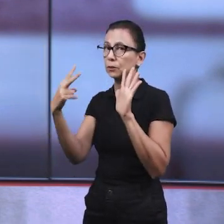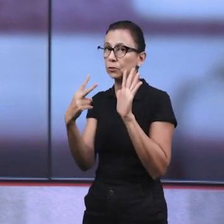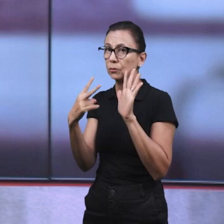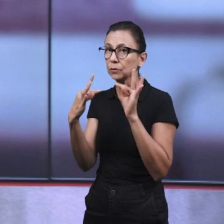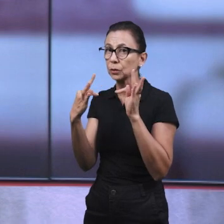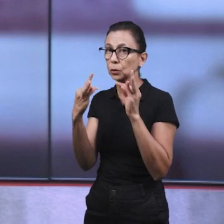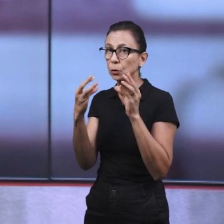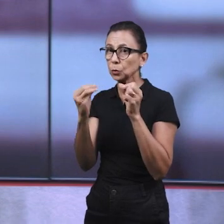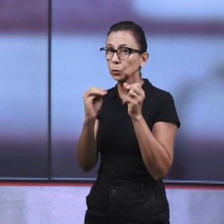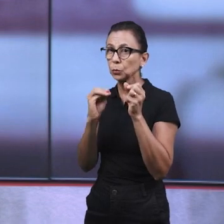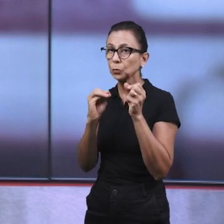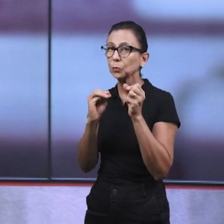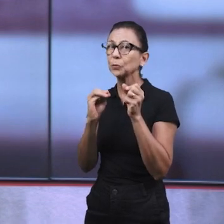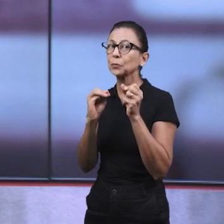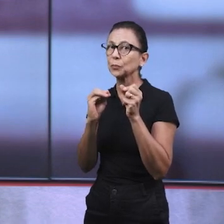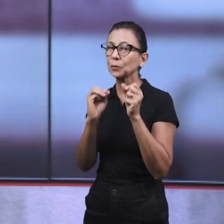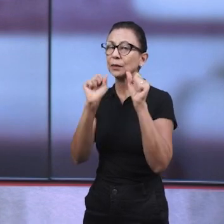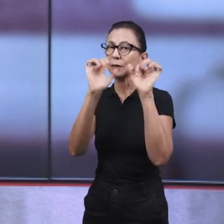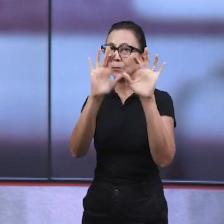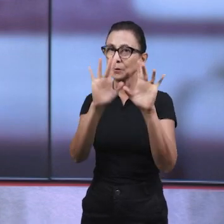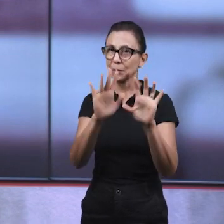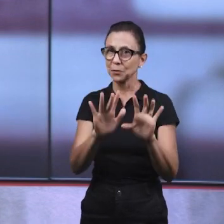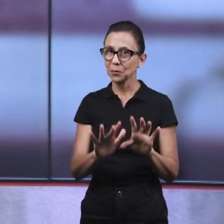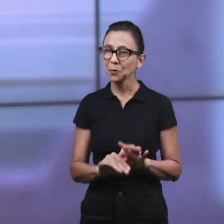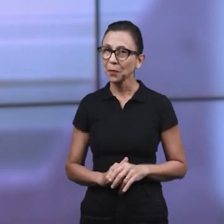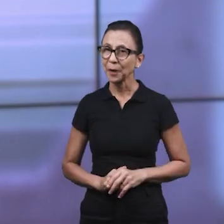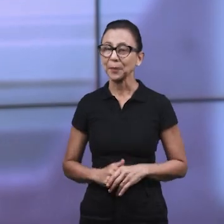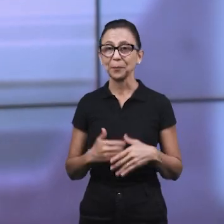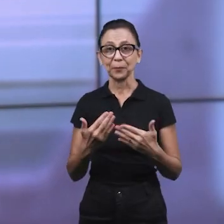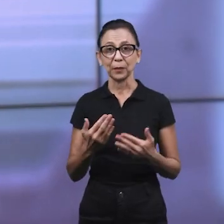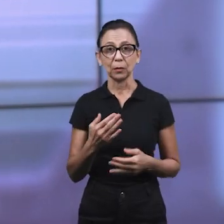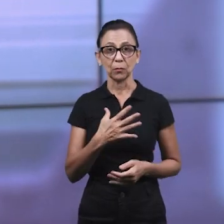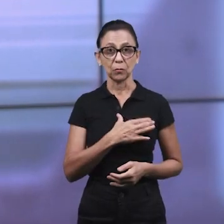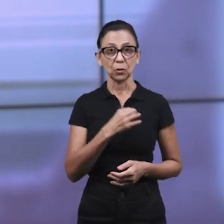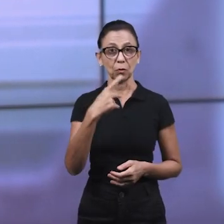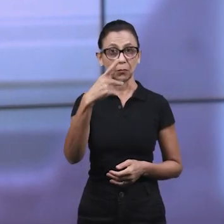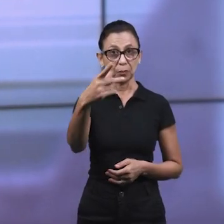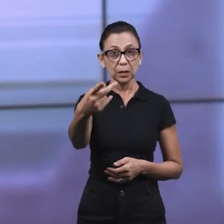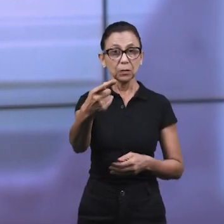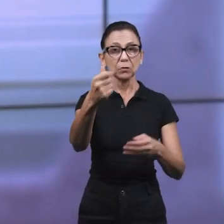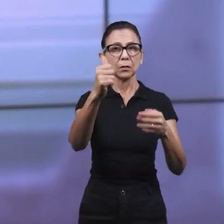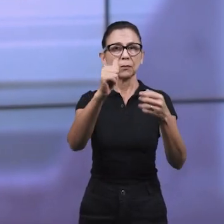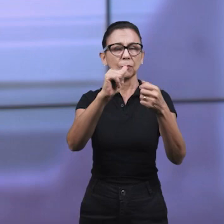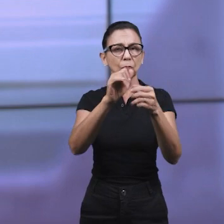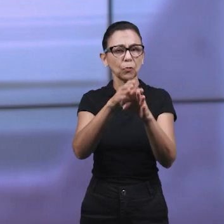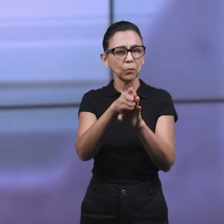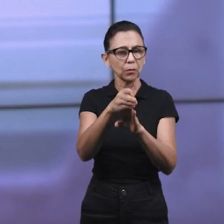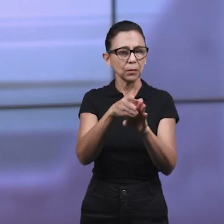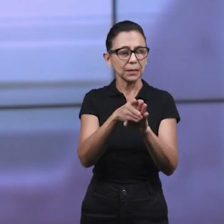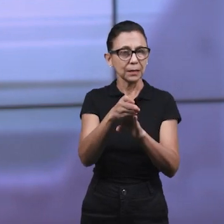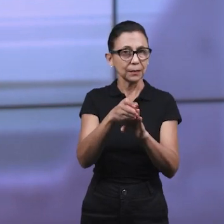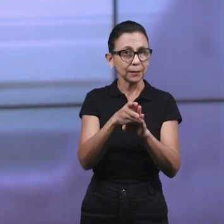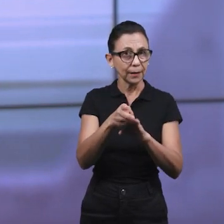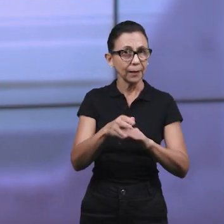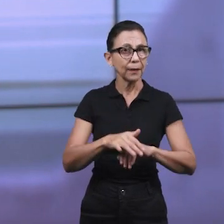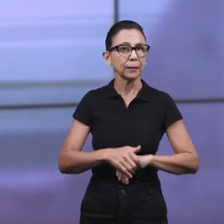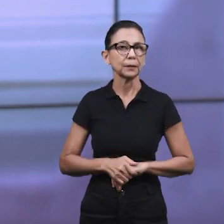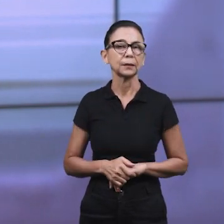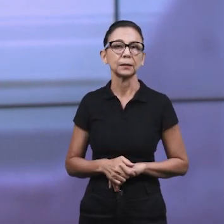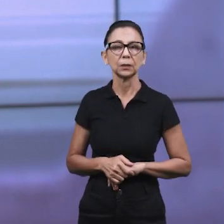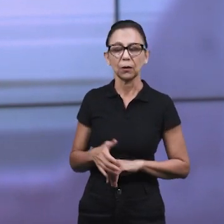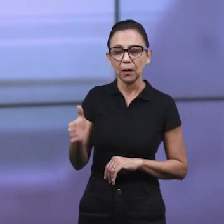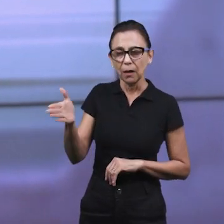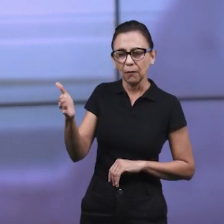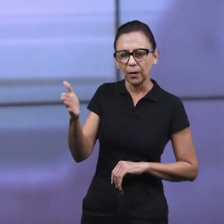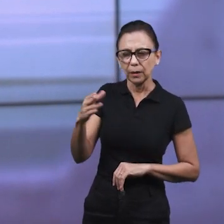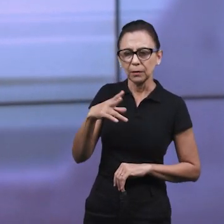te recompensará. Assim, quando for corrigir o seu filho, entra no quarto, fecha a porta